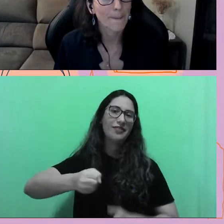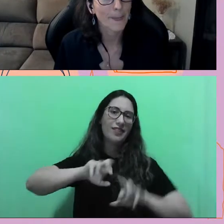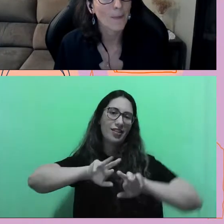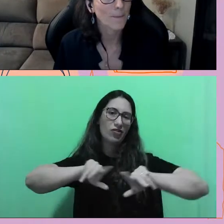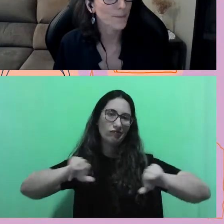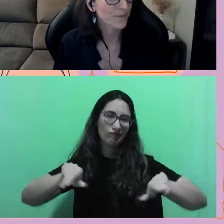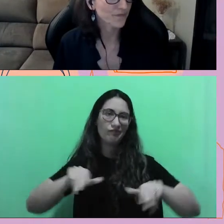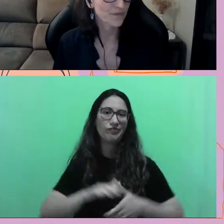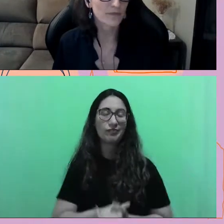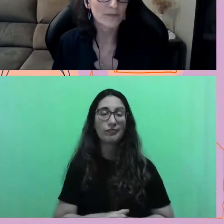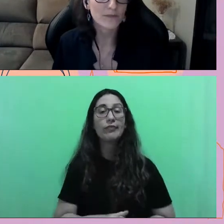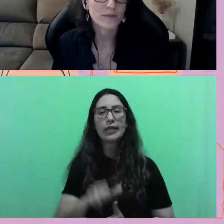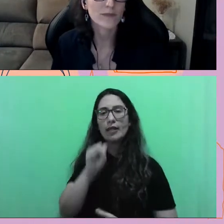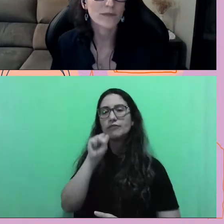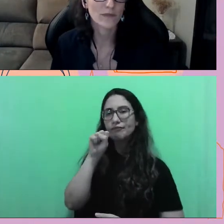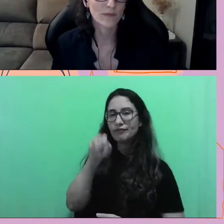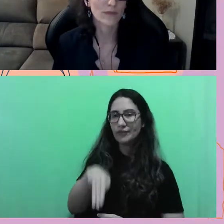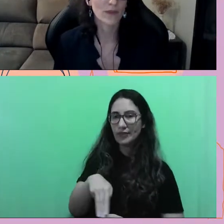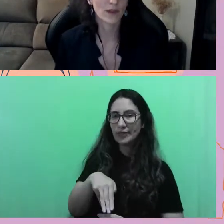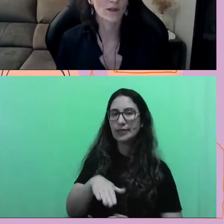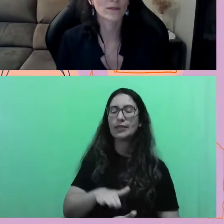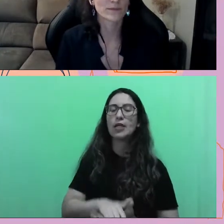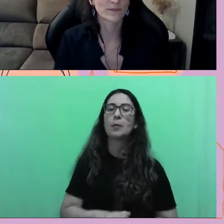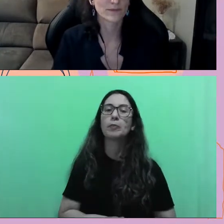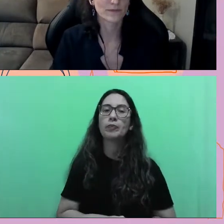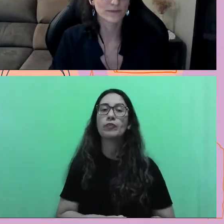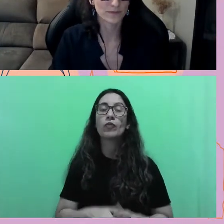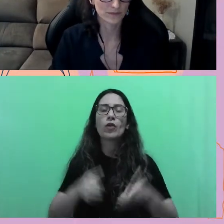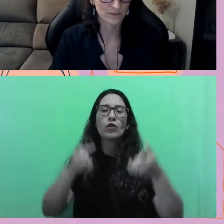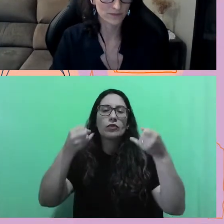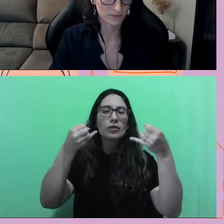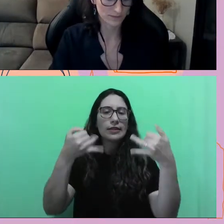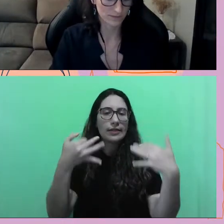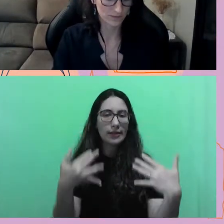Sim. Então, quando eu digo isso...